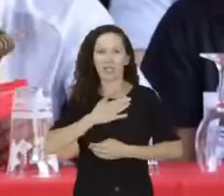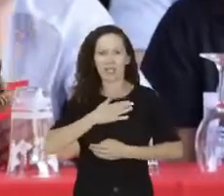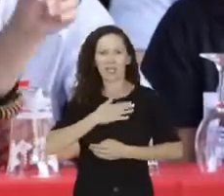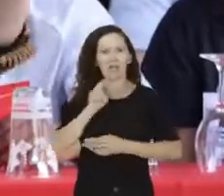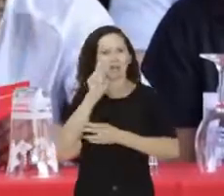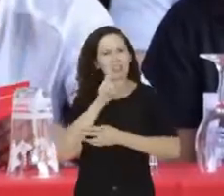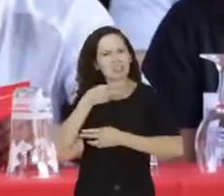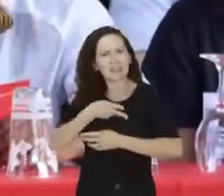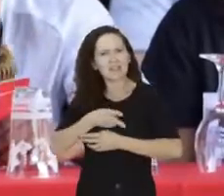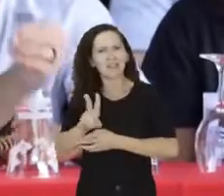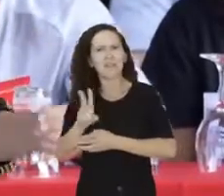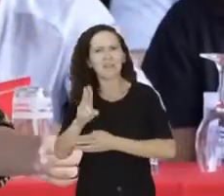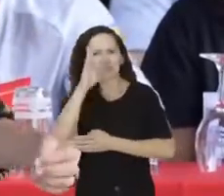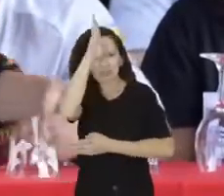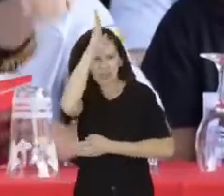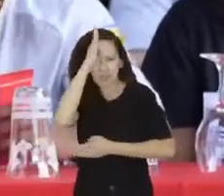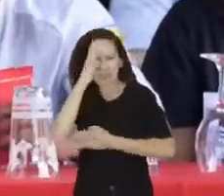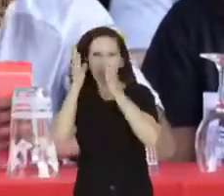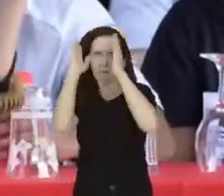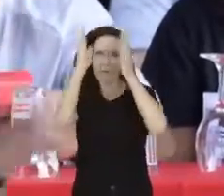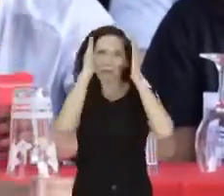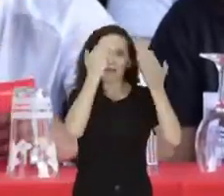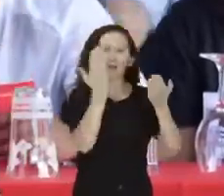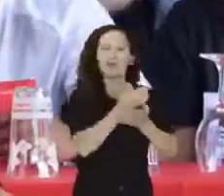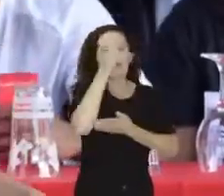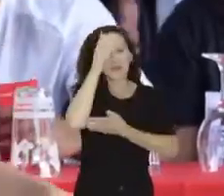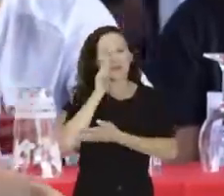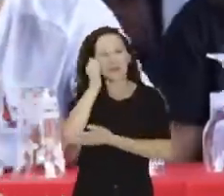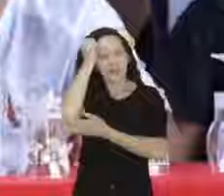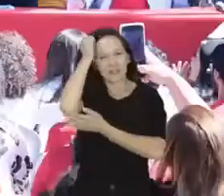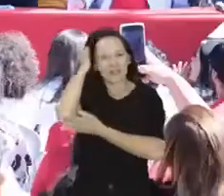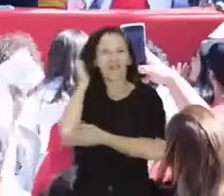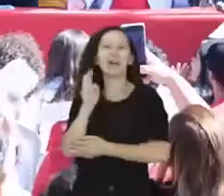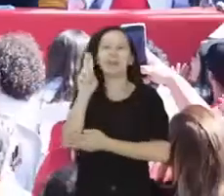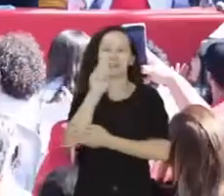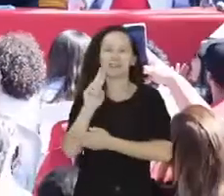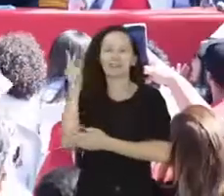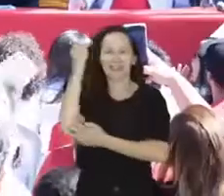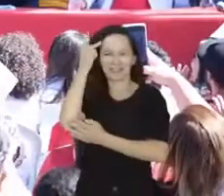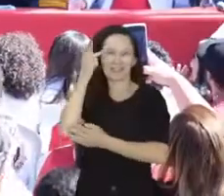eu entrei na Universidade de São Paulo, que é a USP.